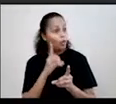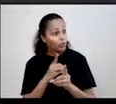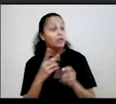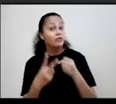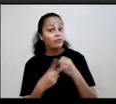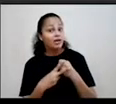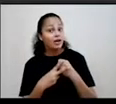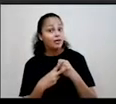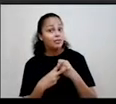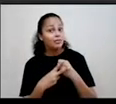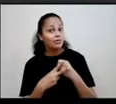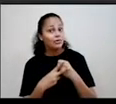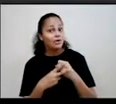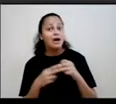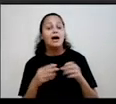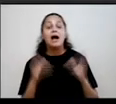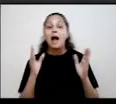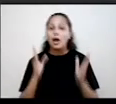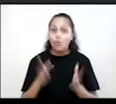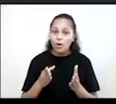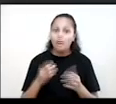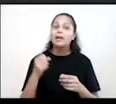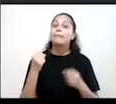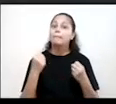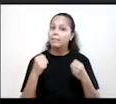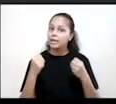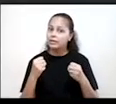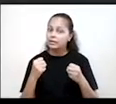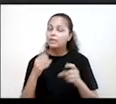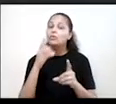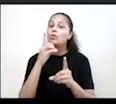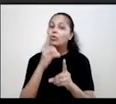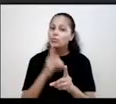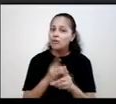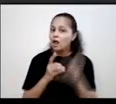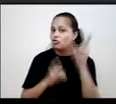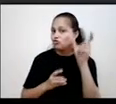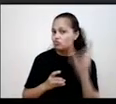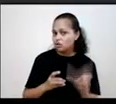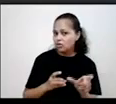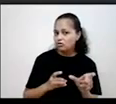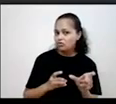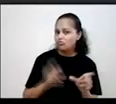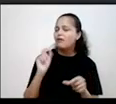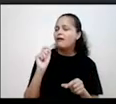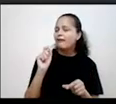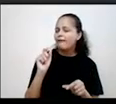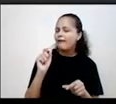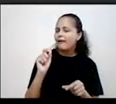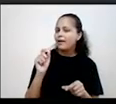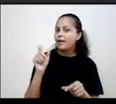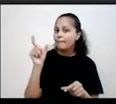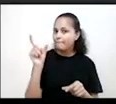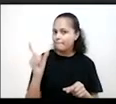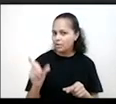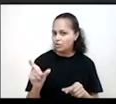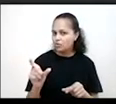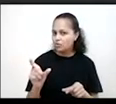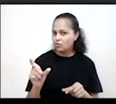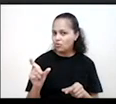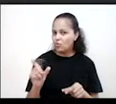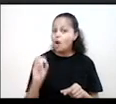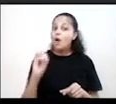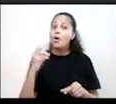verbo, eu tenho que achar então o sujeito dele como quem, pessoa, o